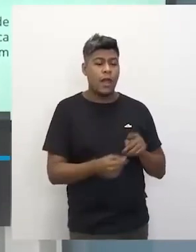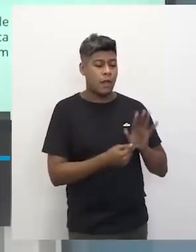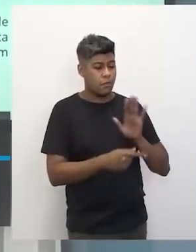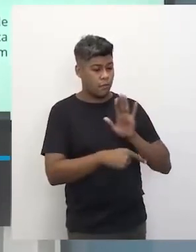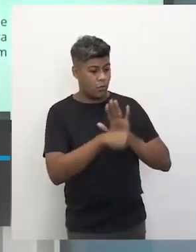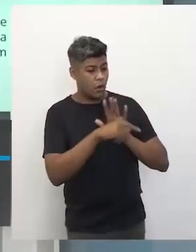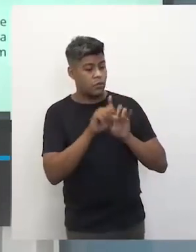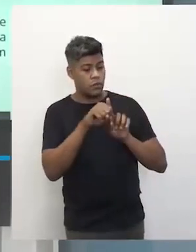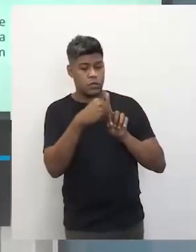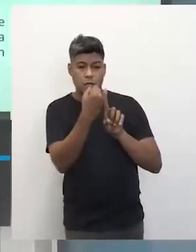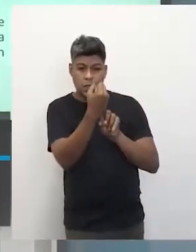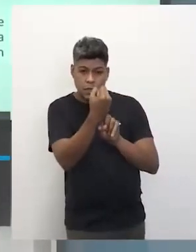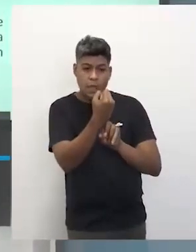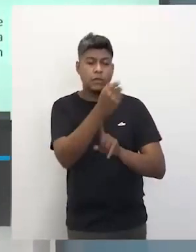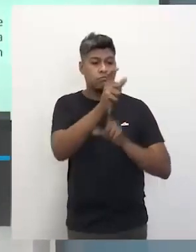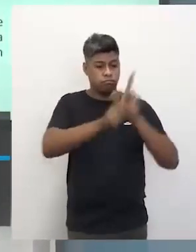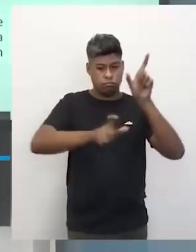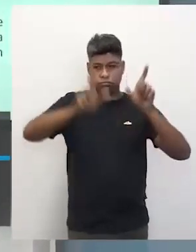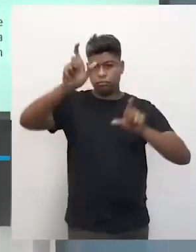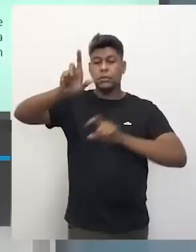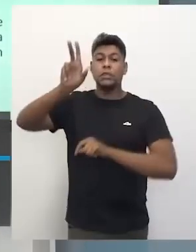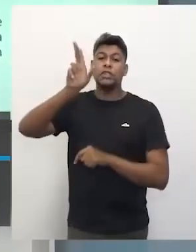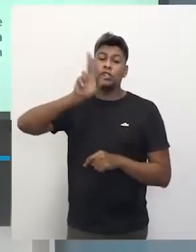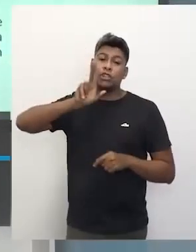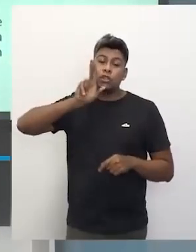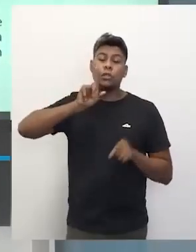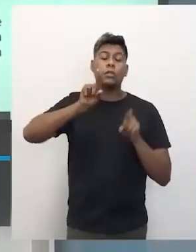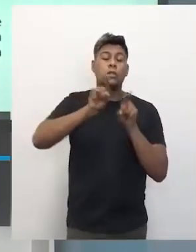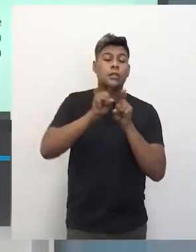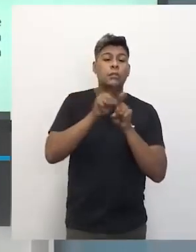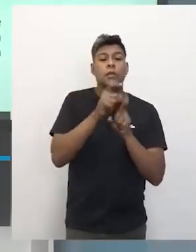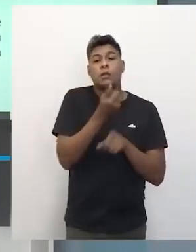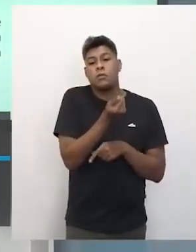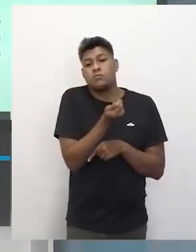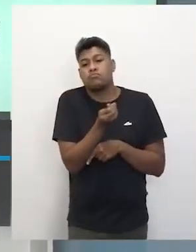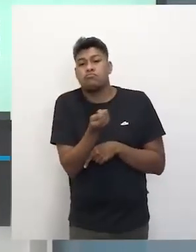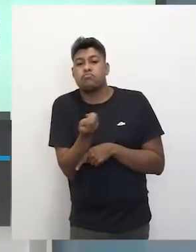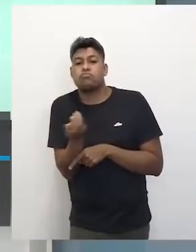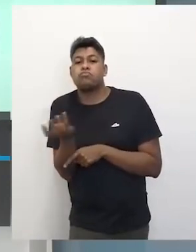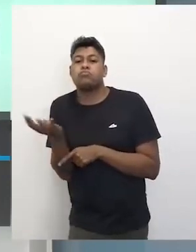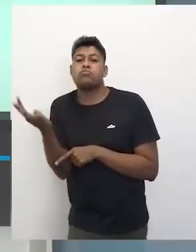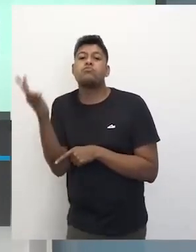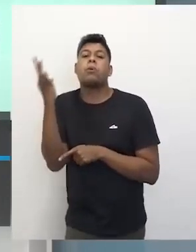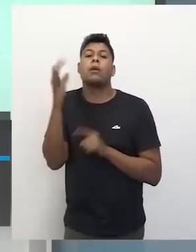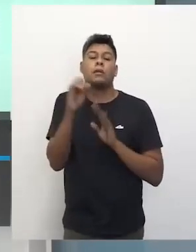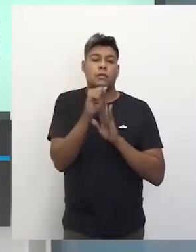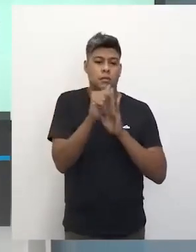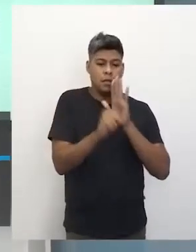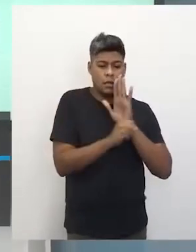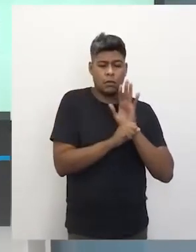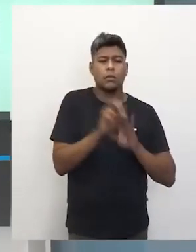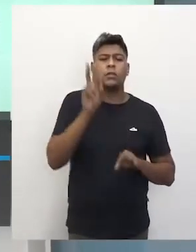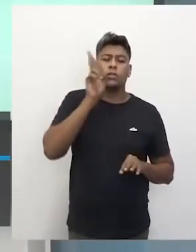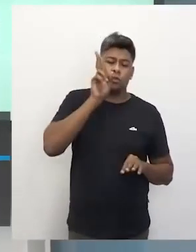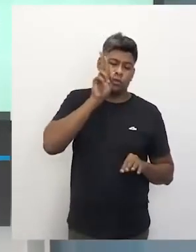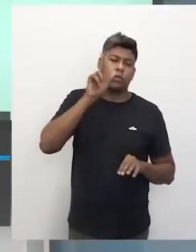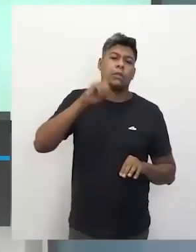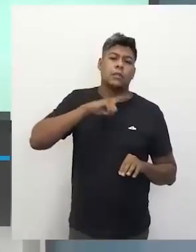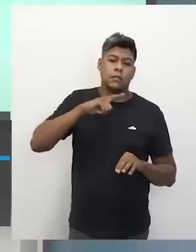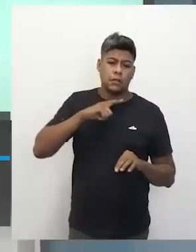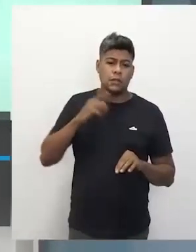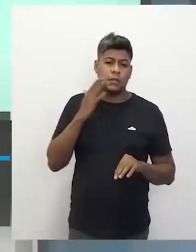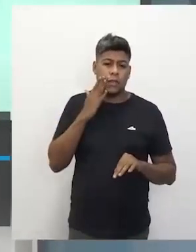da realidade em determinado período histórico, e também pelo tanto, né, de séculos ali de história que ela carrega. Então,